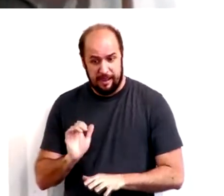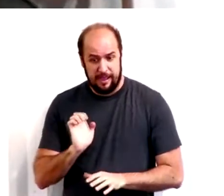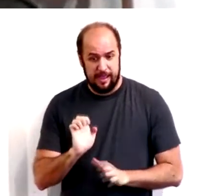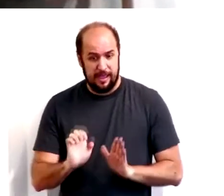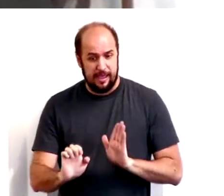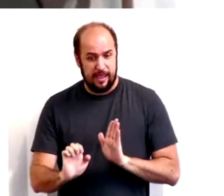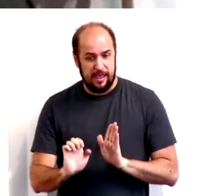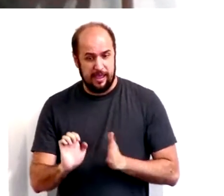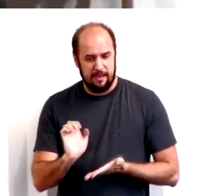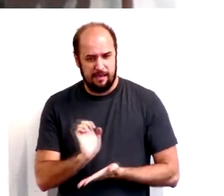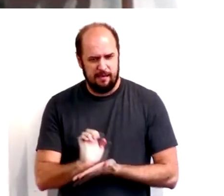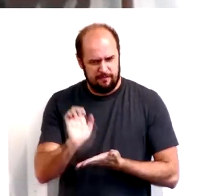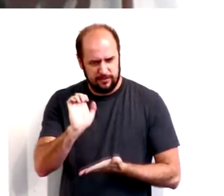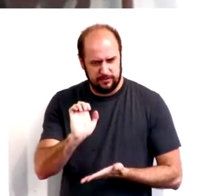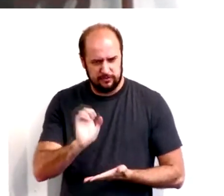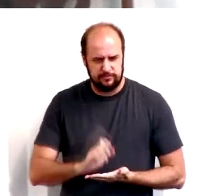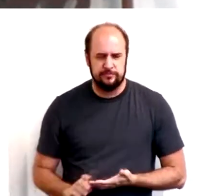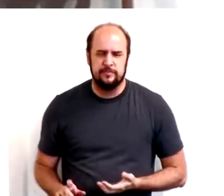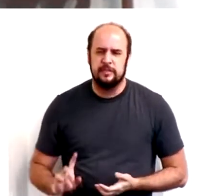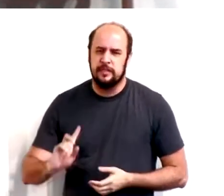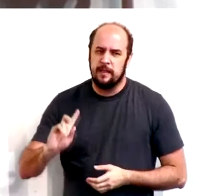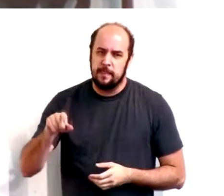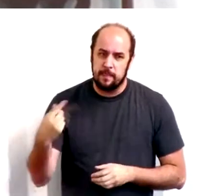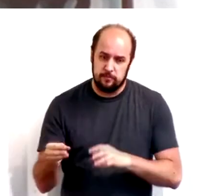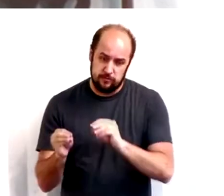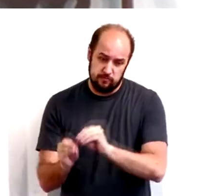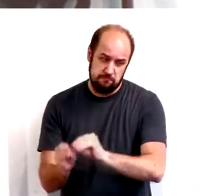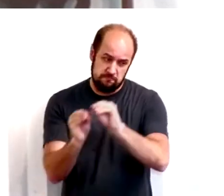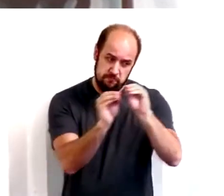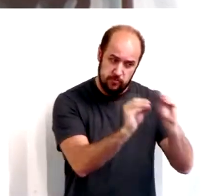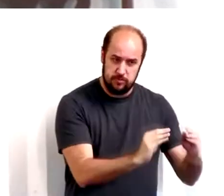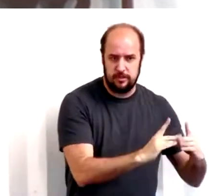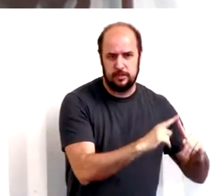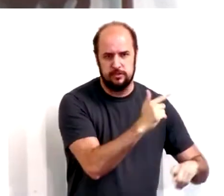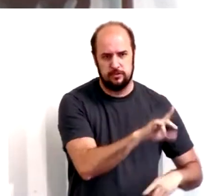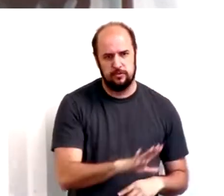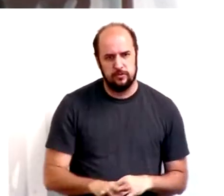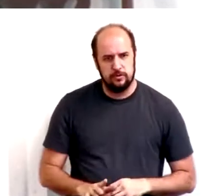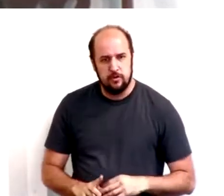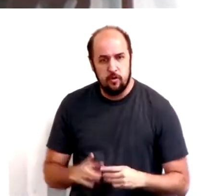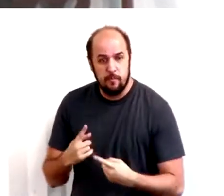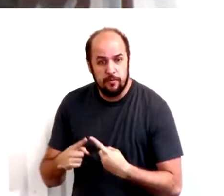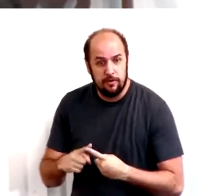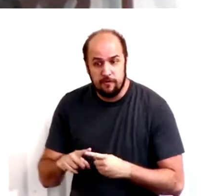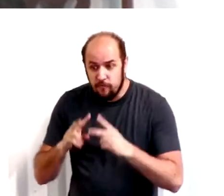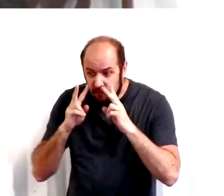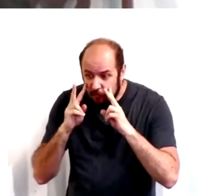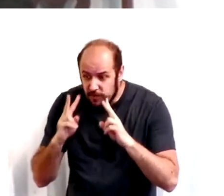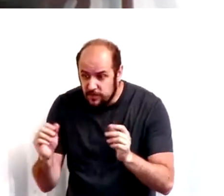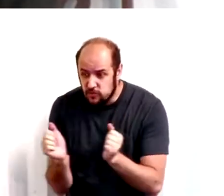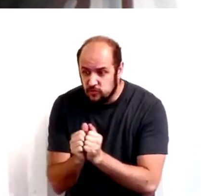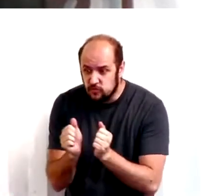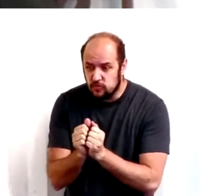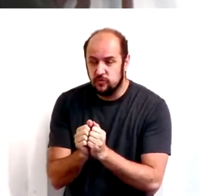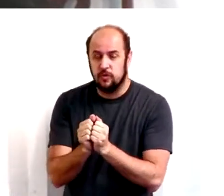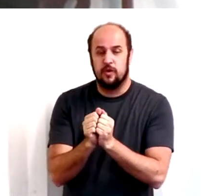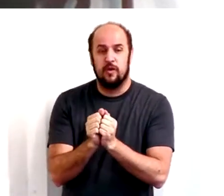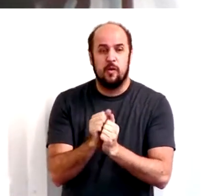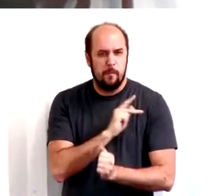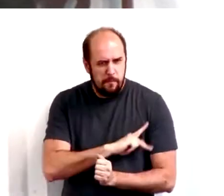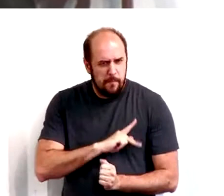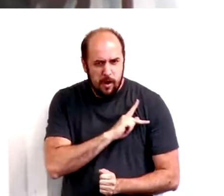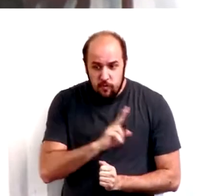evangelho. Ele pôde não só ensinar, mas ver Deus usando